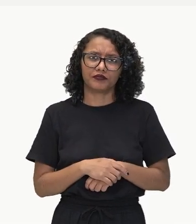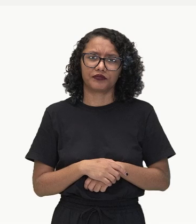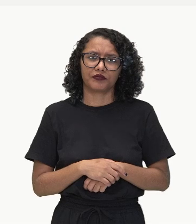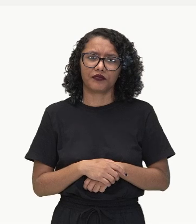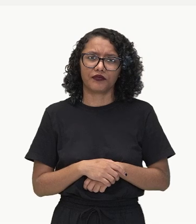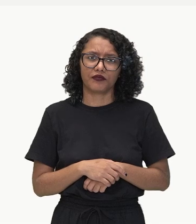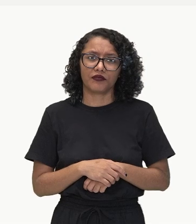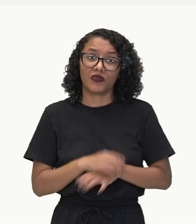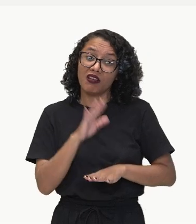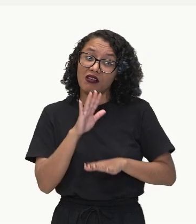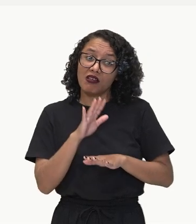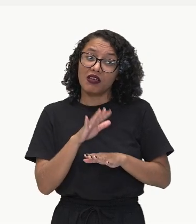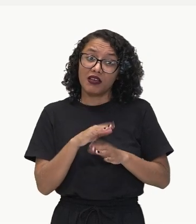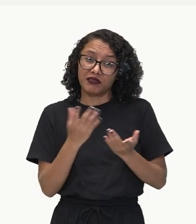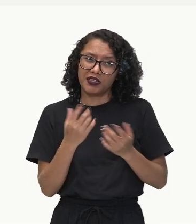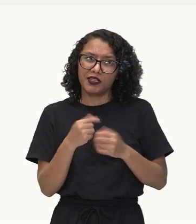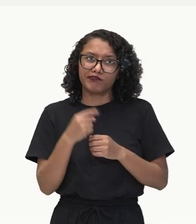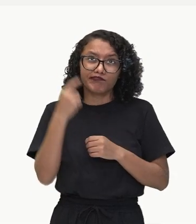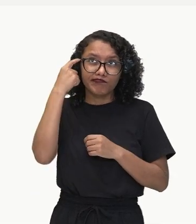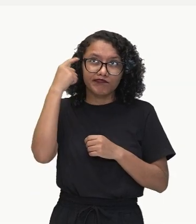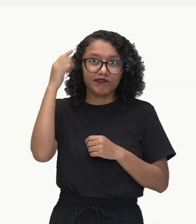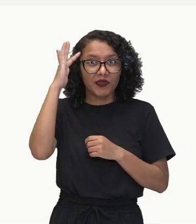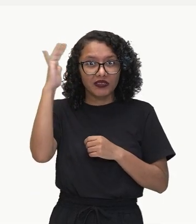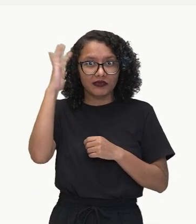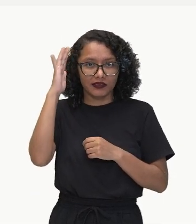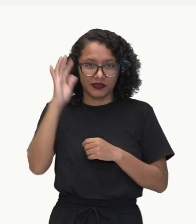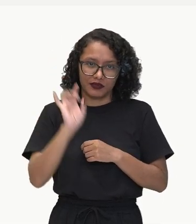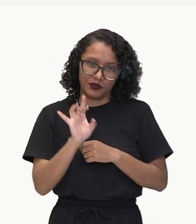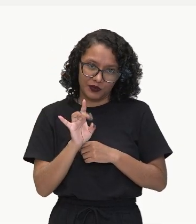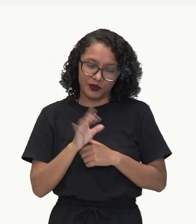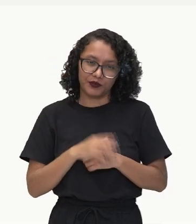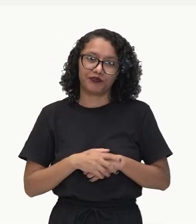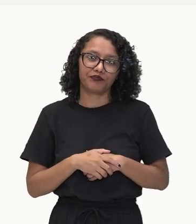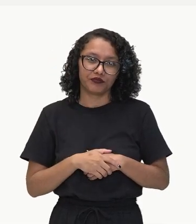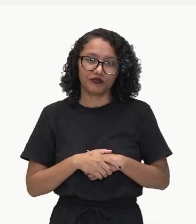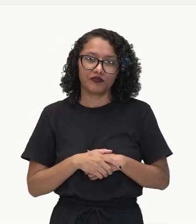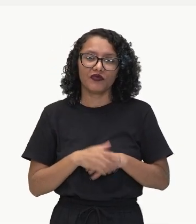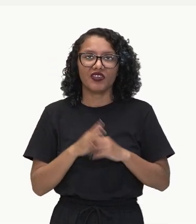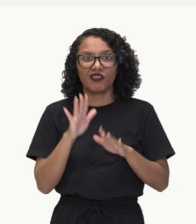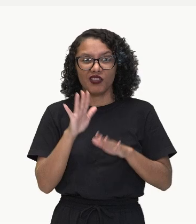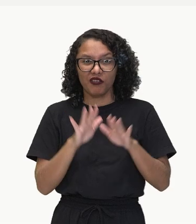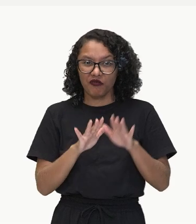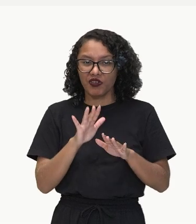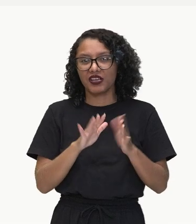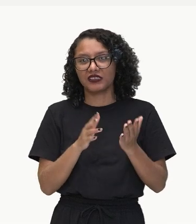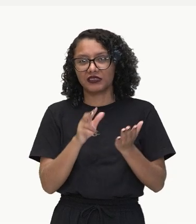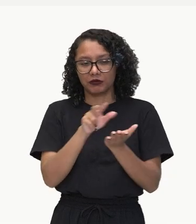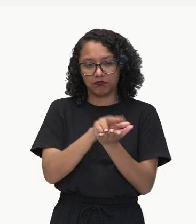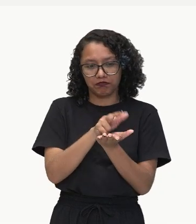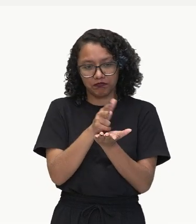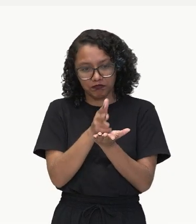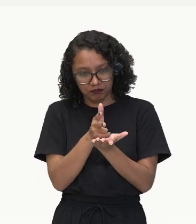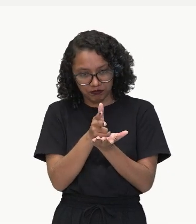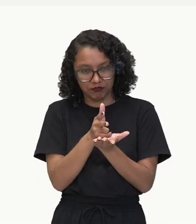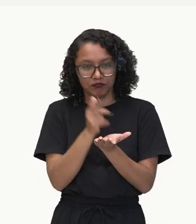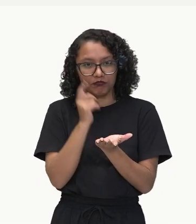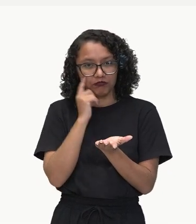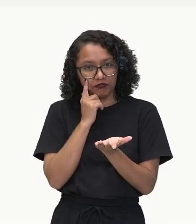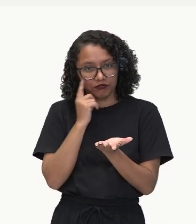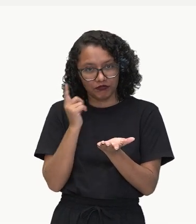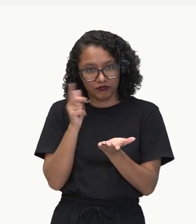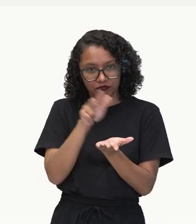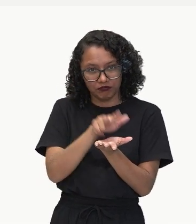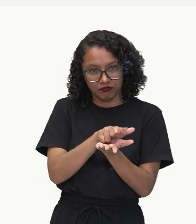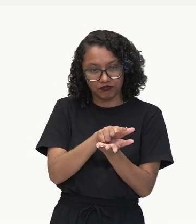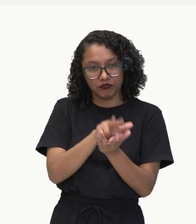dormente? Provavelmente perguntou para ele mesmo, né? Aí ele diz assim, deve ser a posição. Aí ele vira de lado, olha só. Vira de